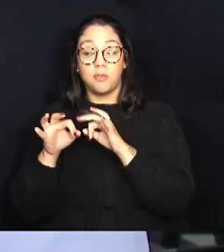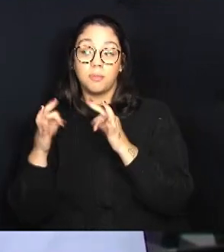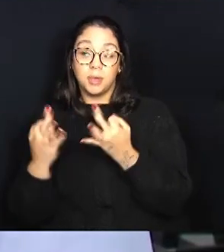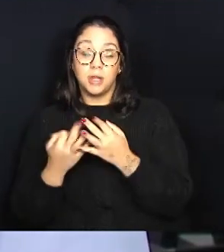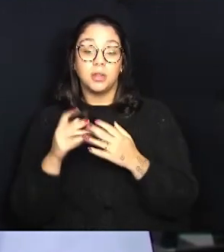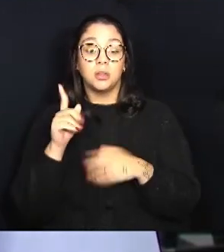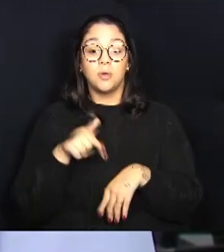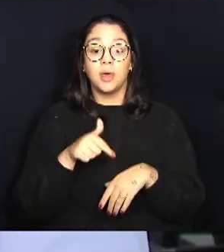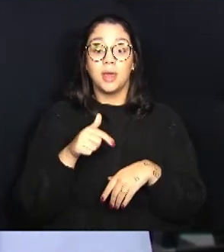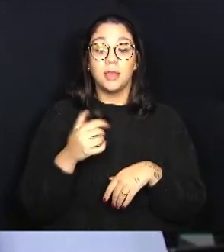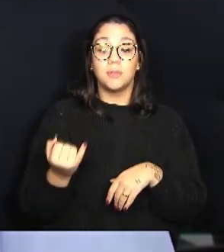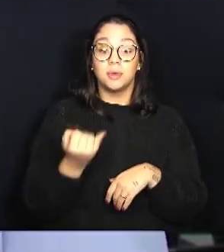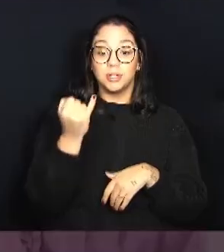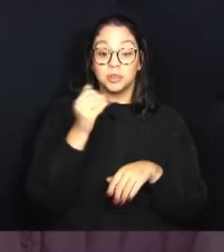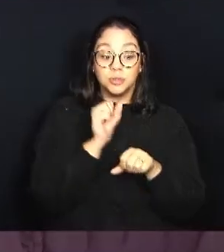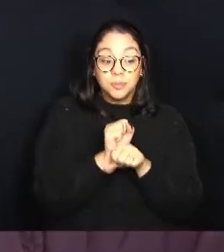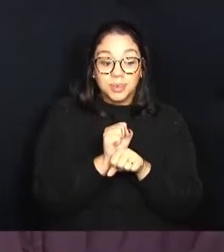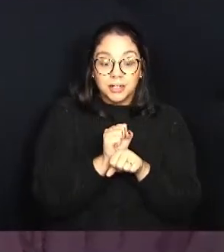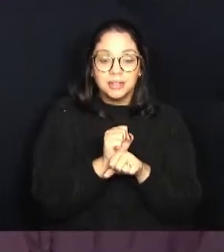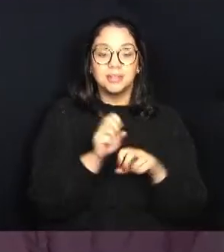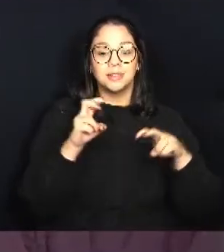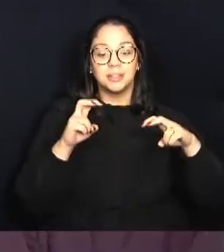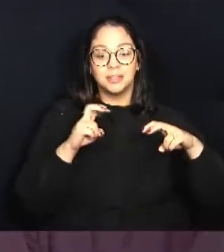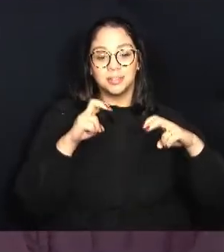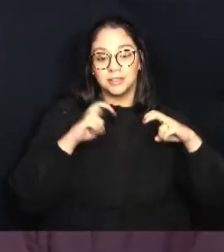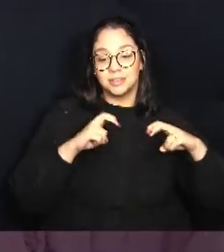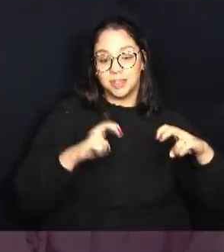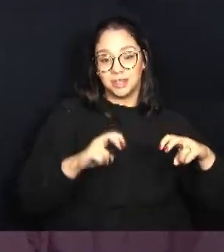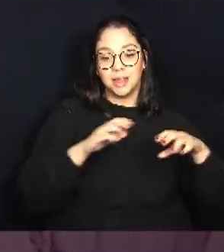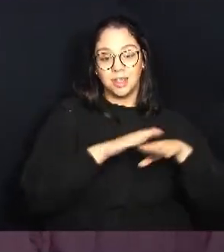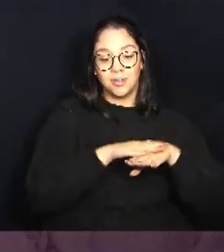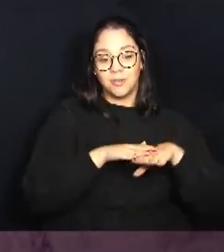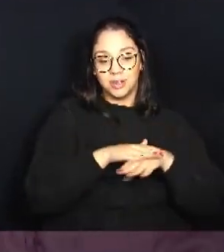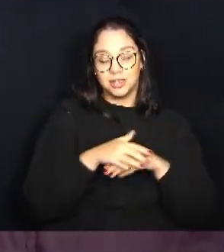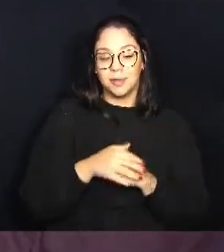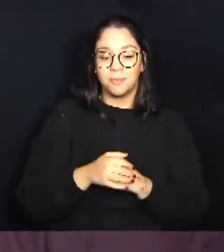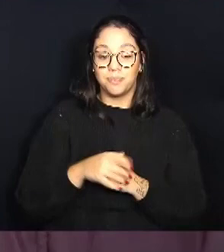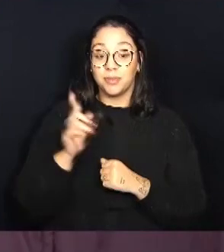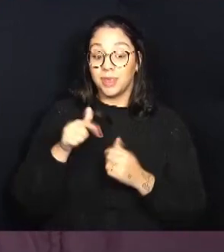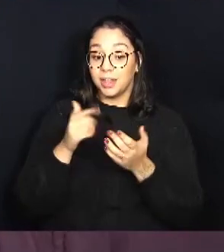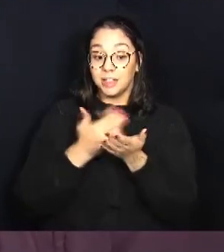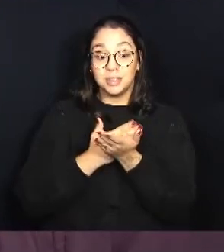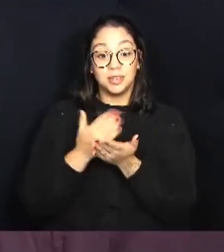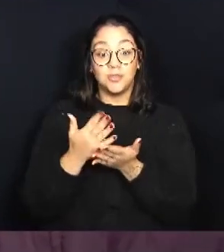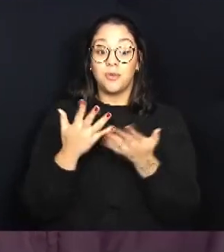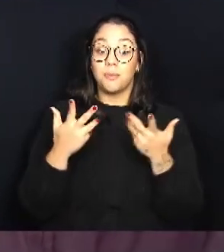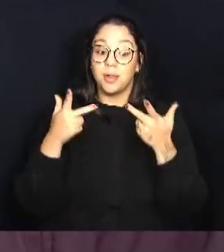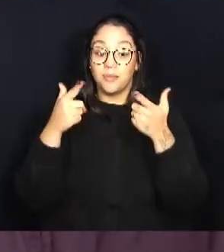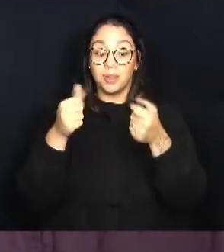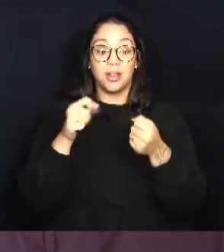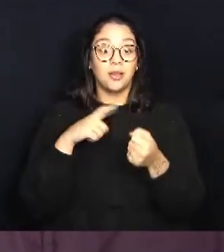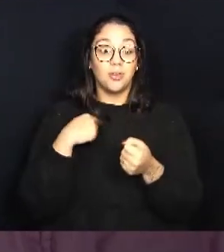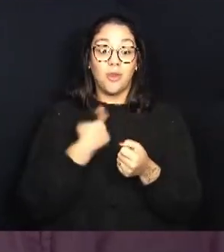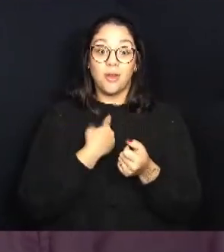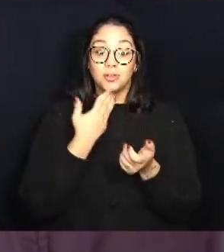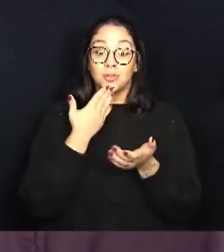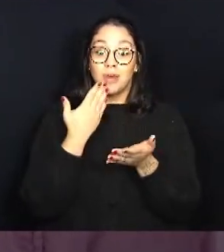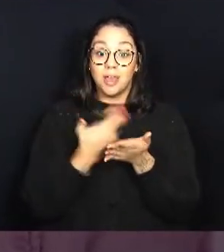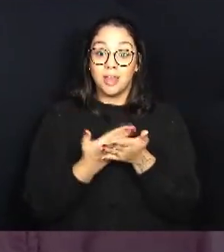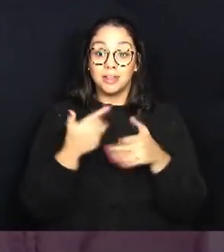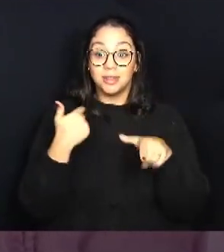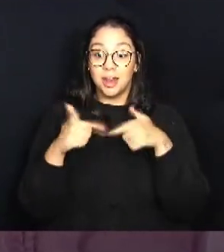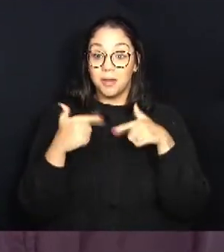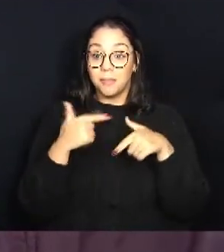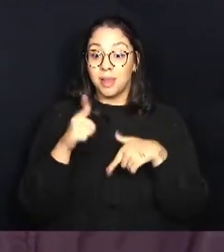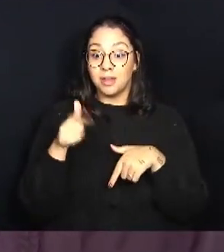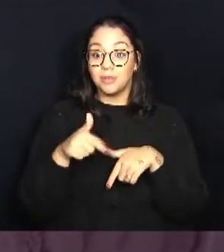um time, sentar, conversar. Uma iniciativa maravilhosa. Nós estamos surpreendidos com o novo trabalho realizado pela